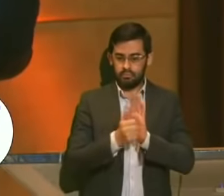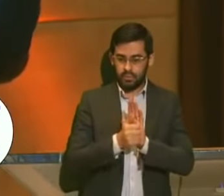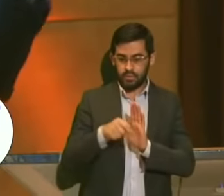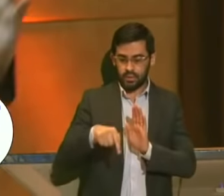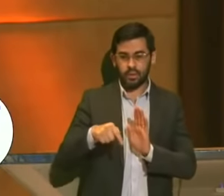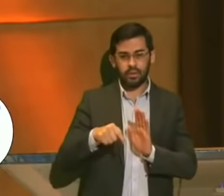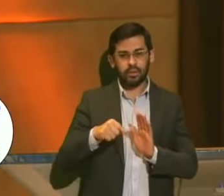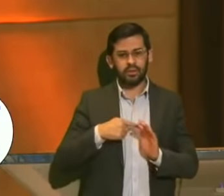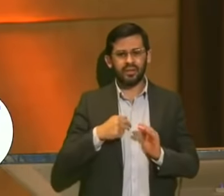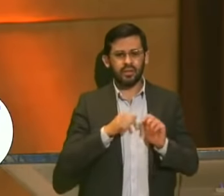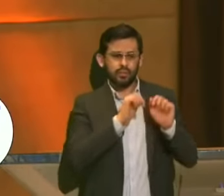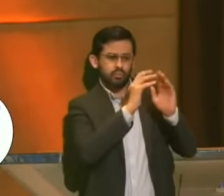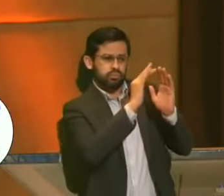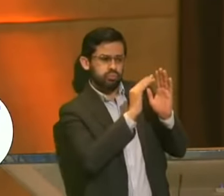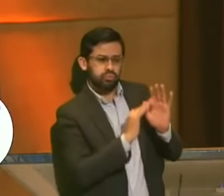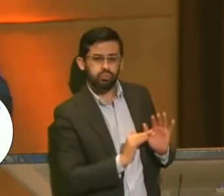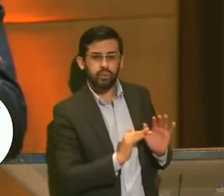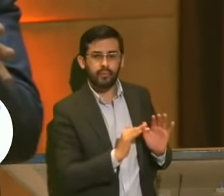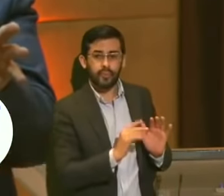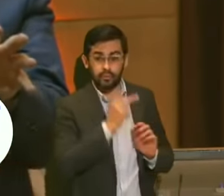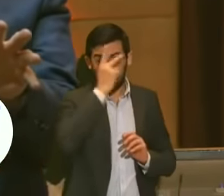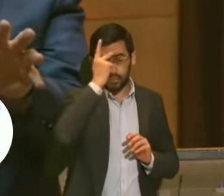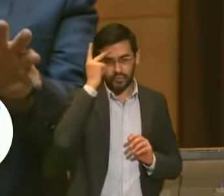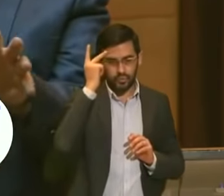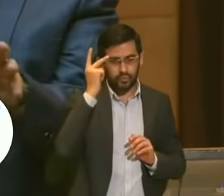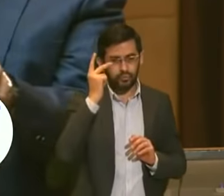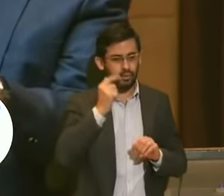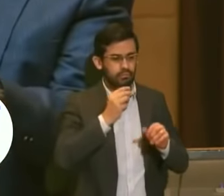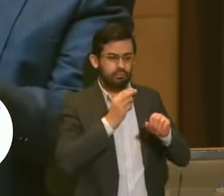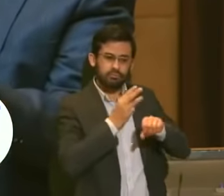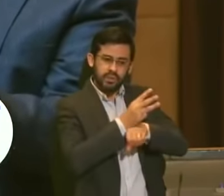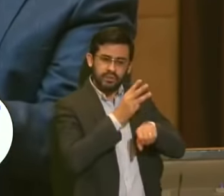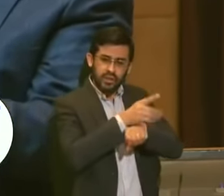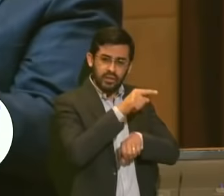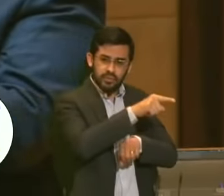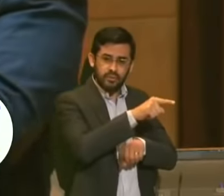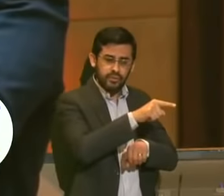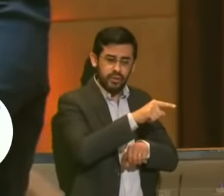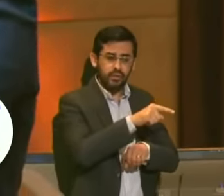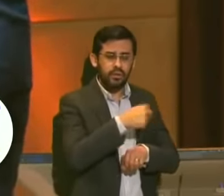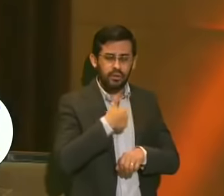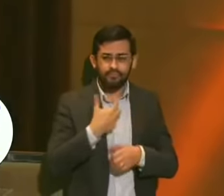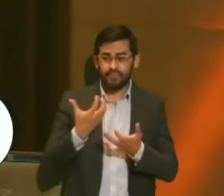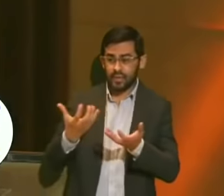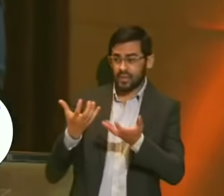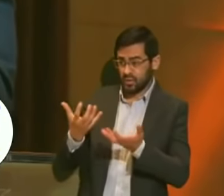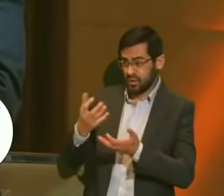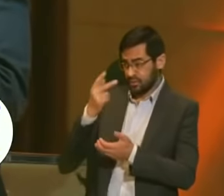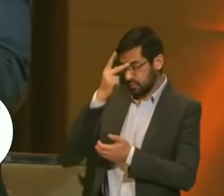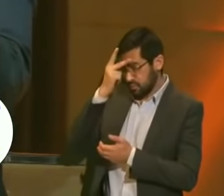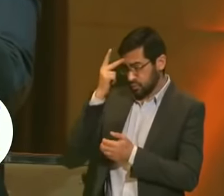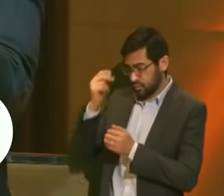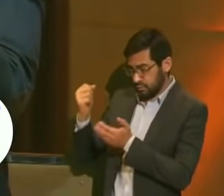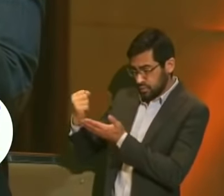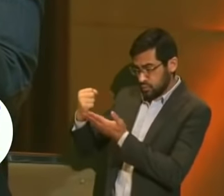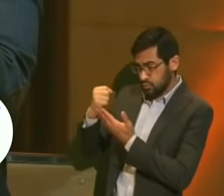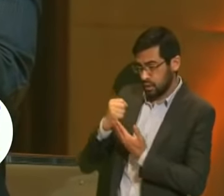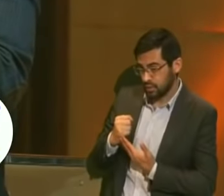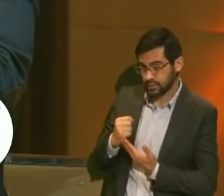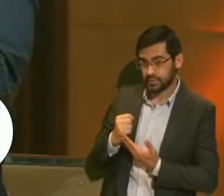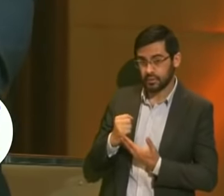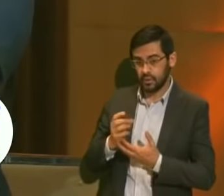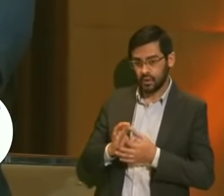pibcuritiba.com/jesus, que é um formulário geral. Alguém vai entrar em contato com você e você vai dizer: olha, eu queria que alguém me